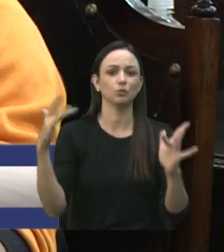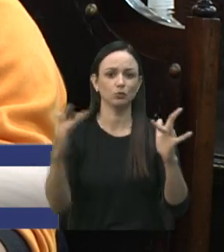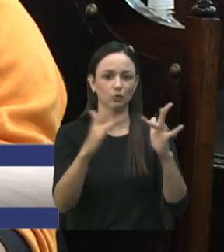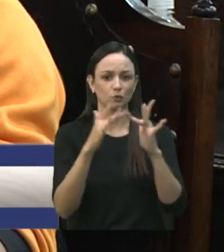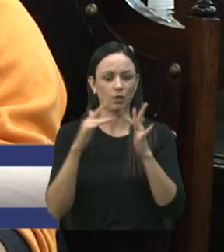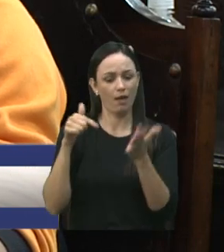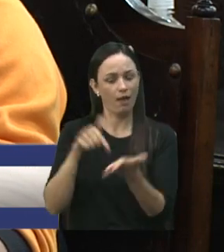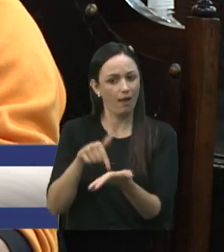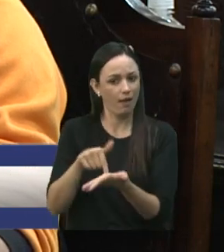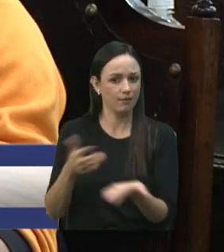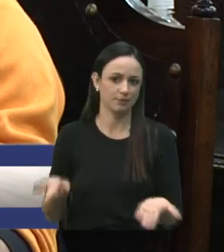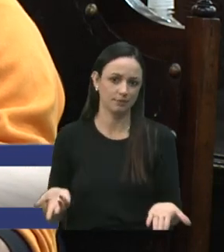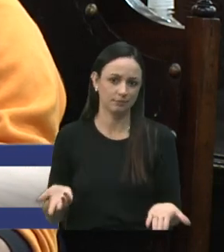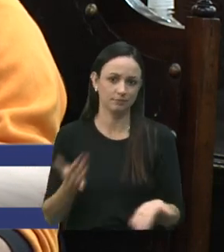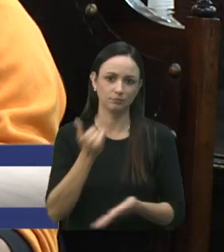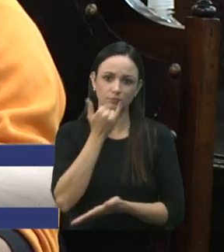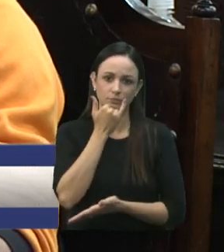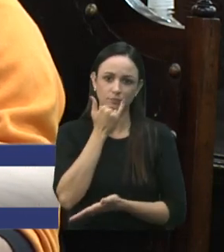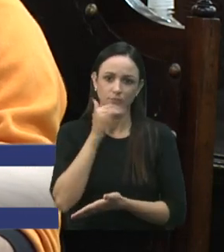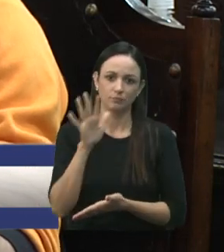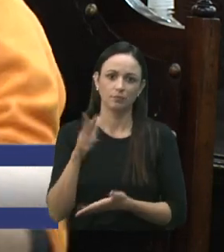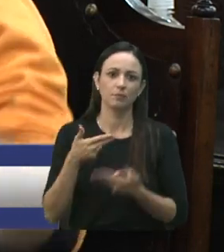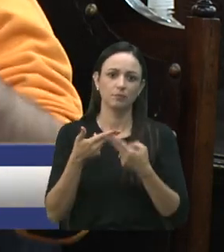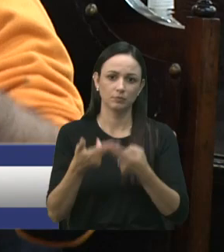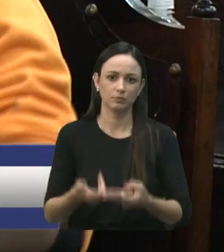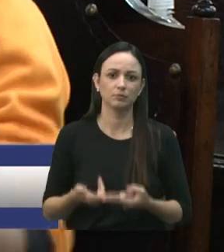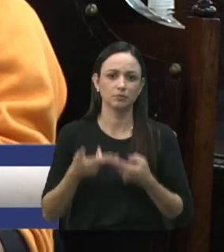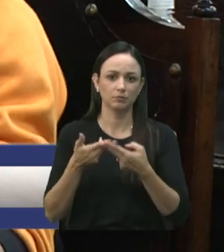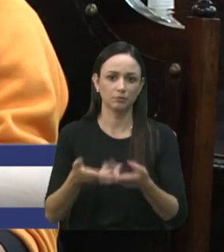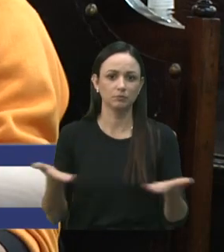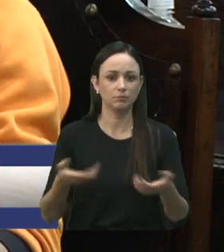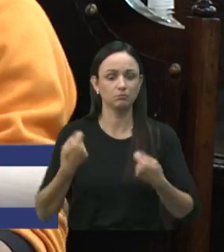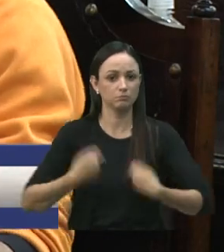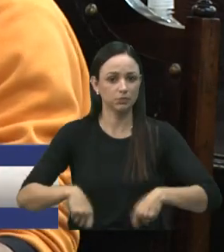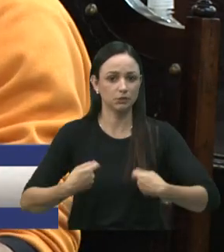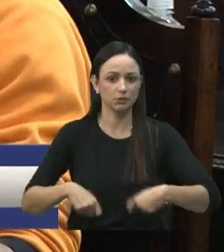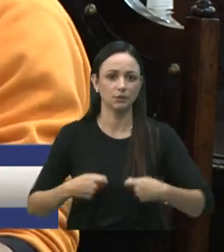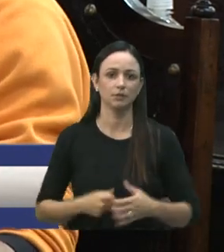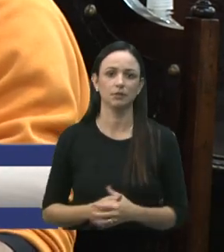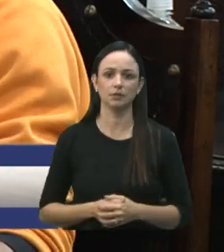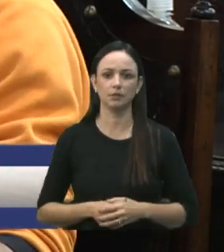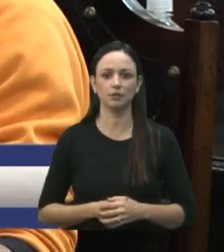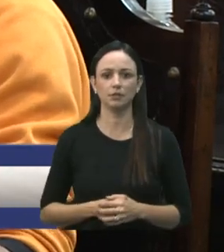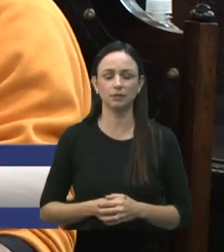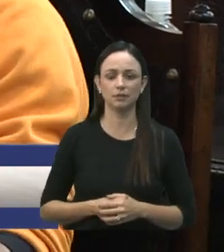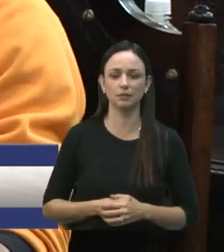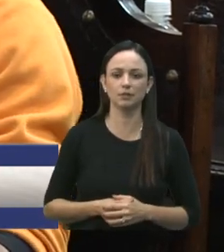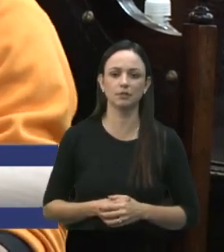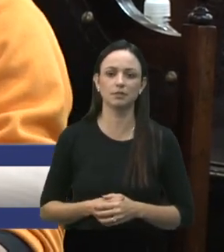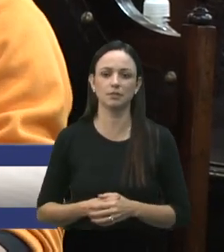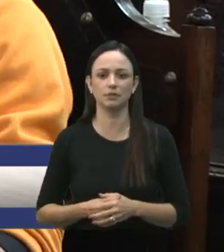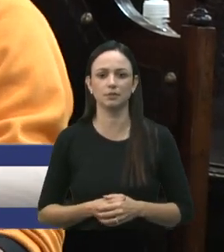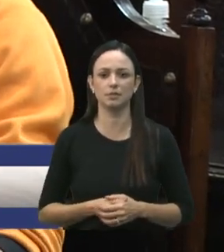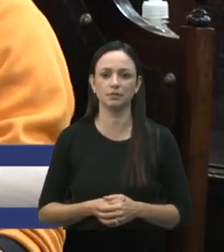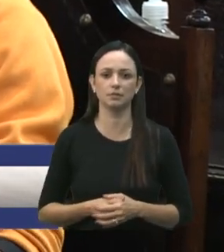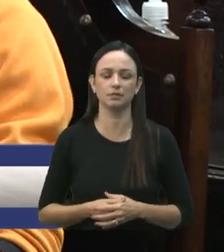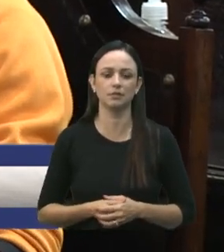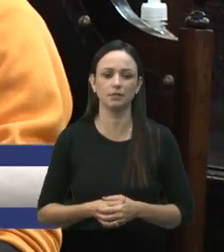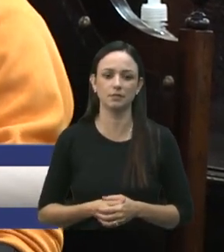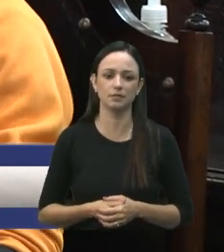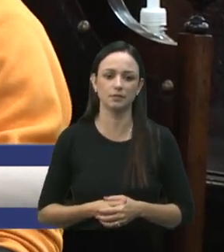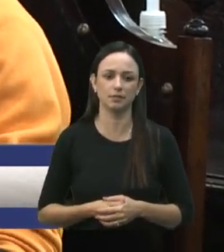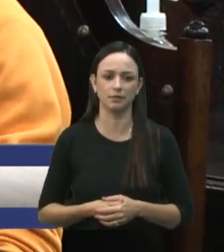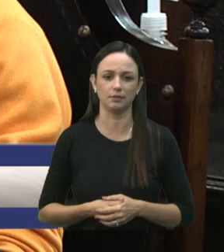aqui. Perdoe-nos e a paciência vai ter que ser uma virtude nesse momento, porque senão a gente não consegue avançar. Está claro a